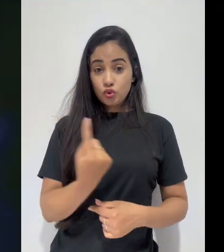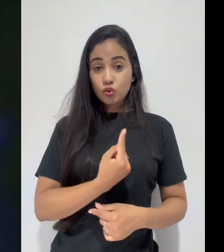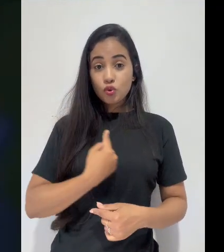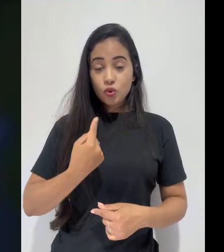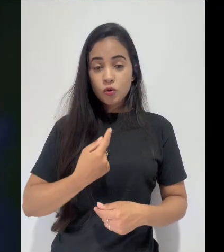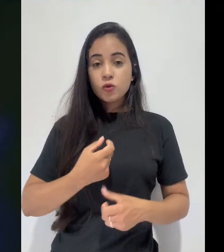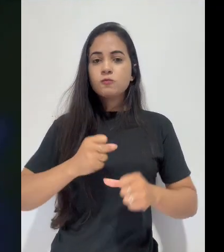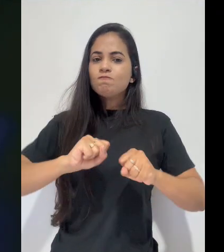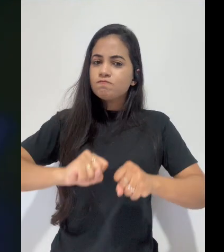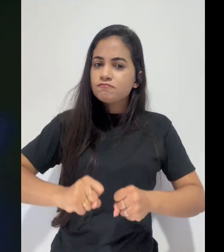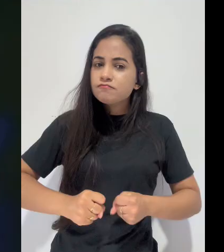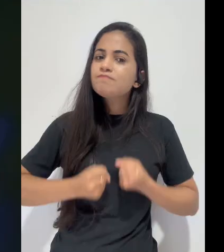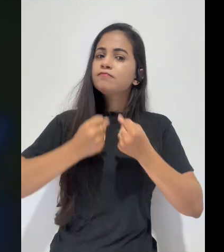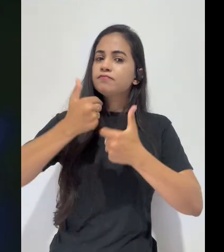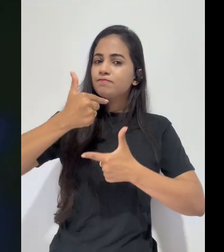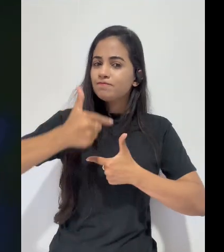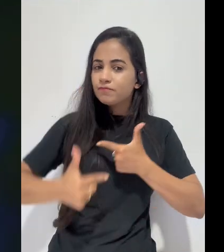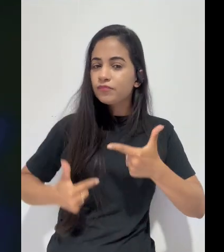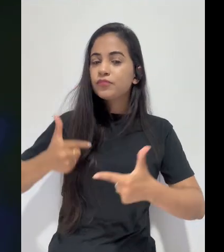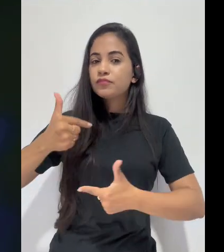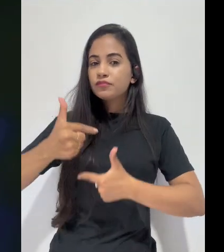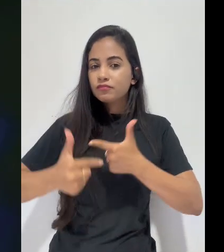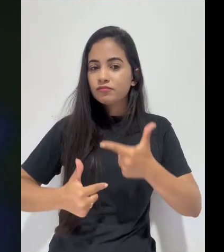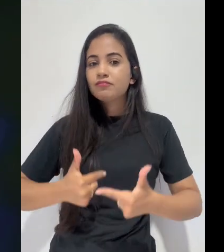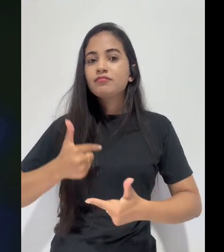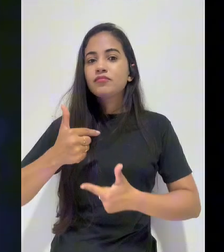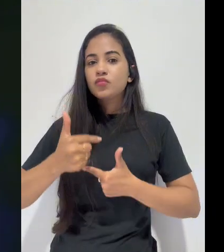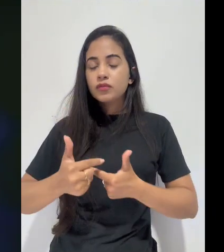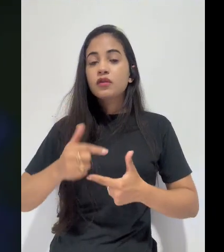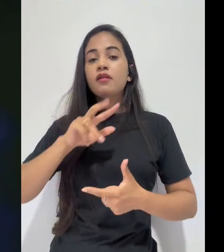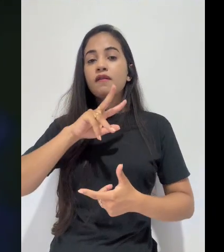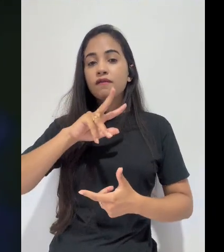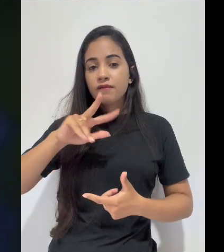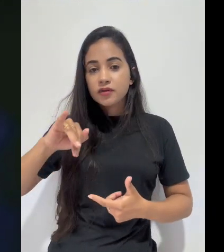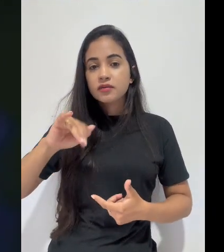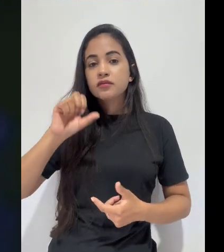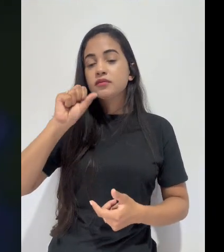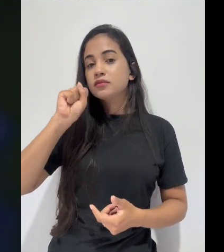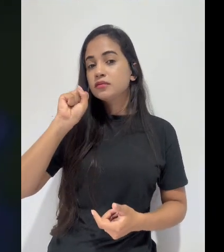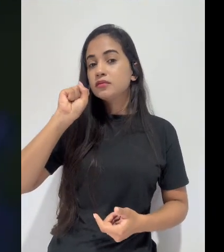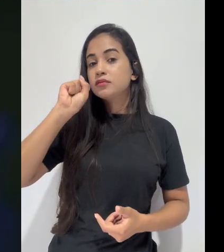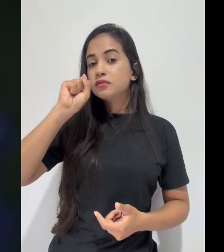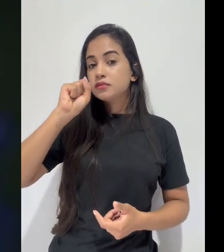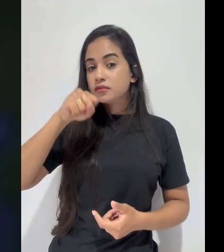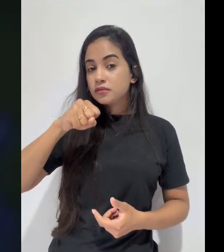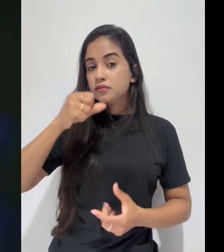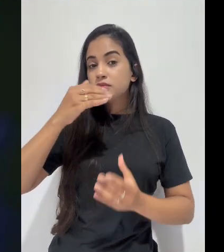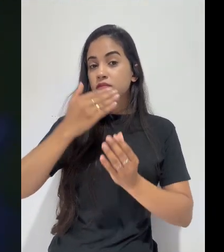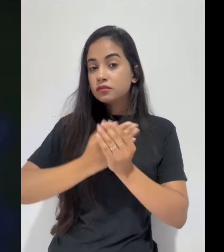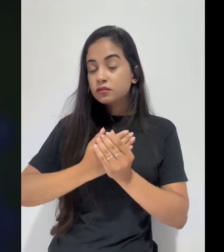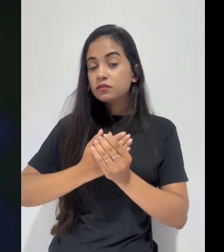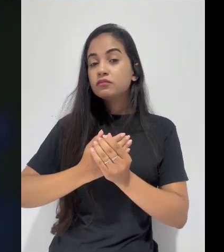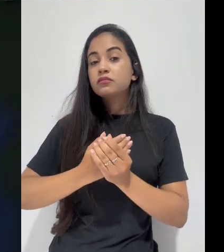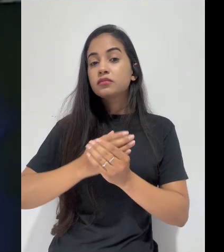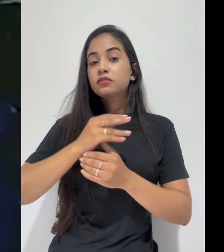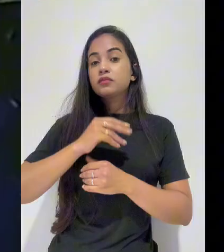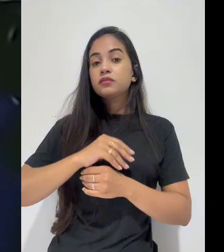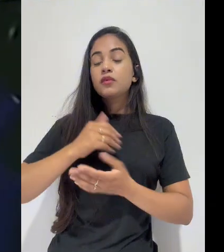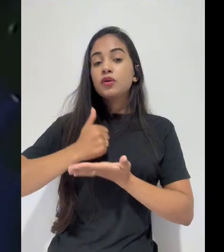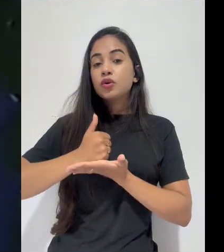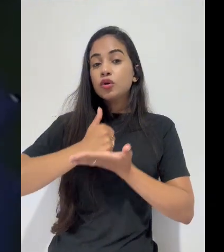nós estamos convencidos de que a demanda processual que nós pudemos criar ao longo desses anos de